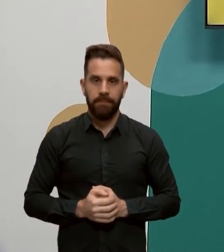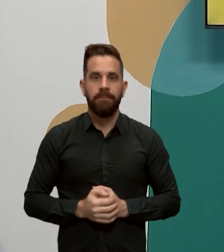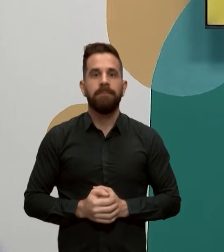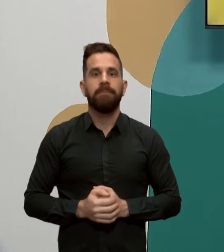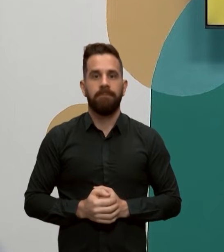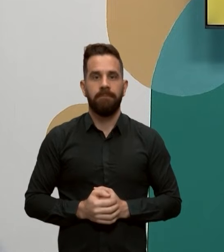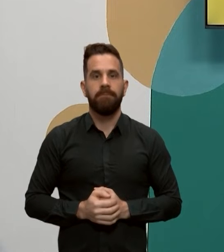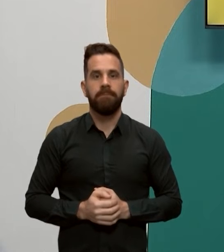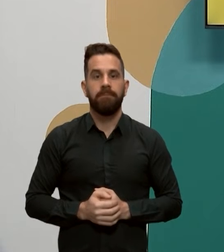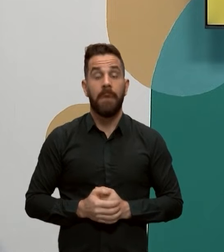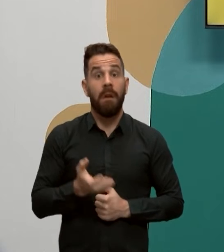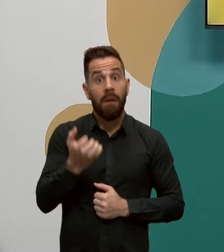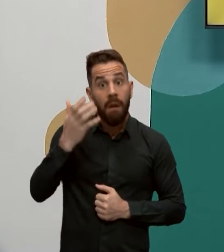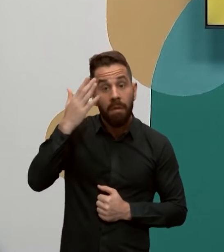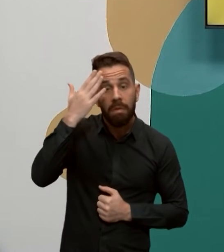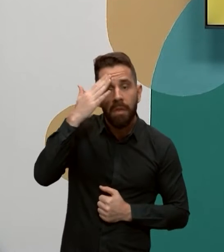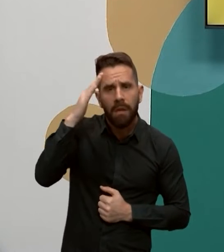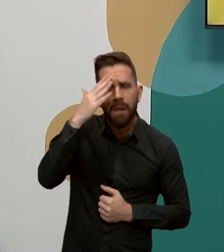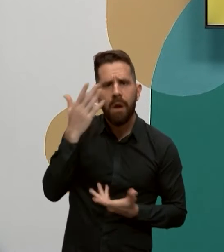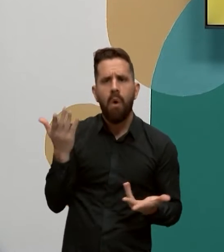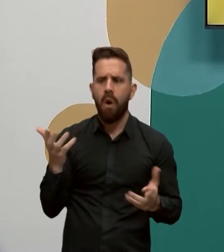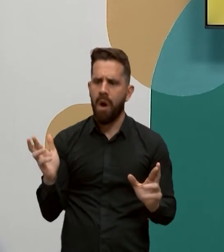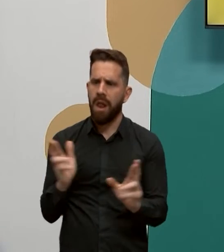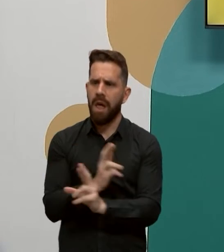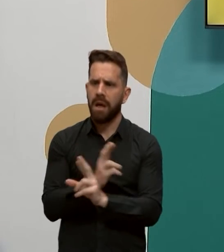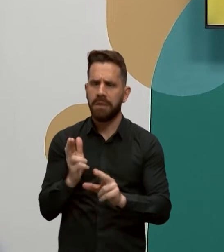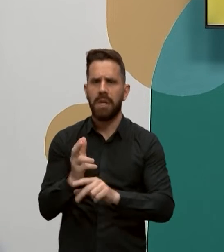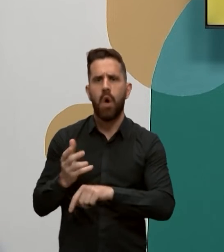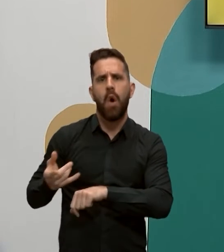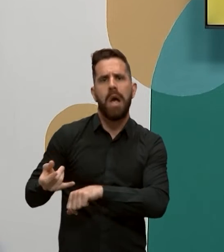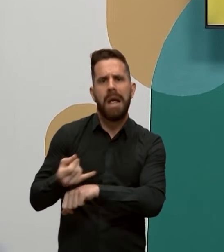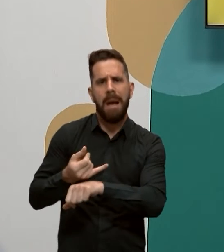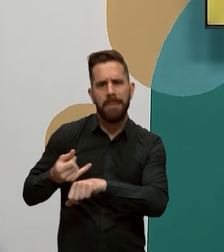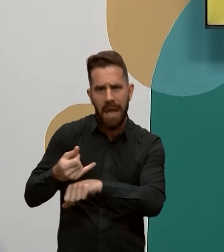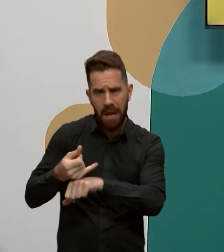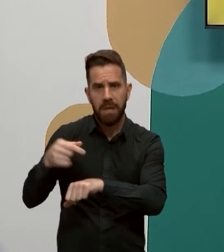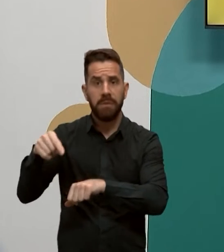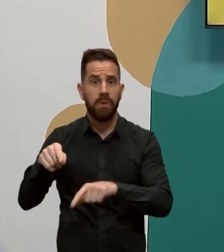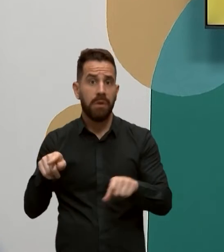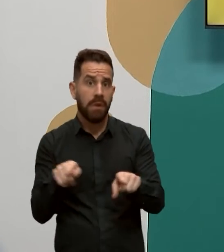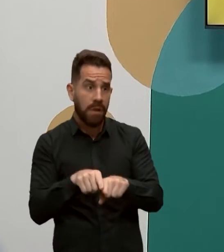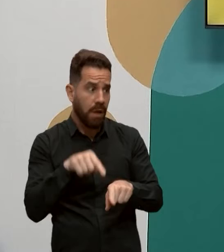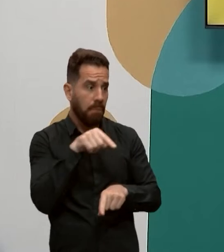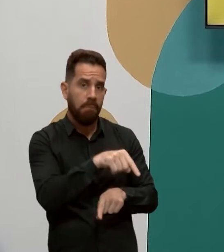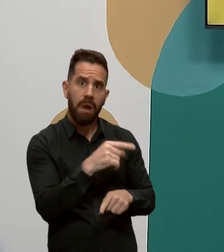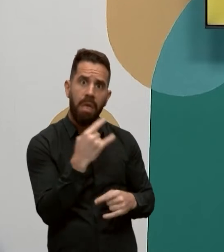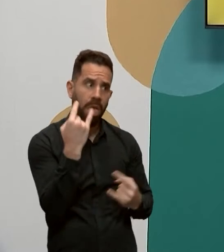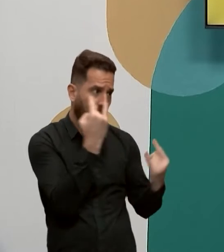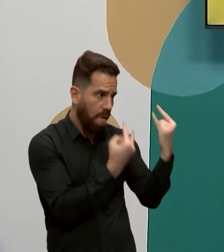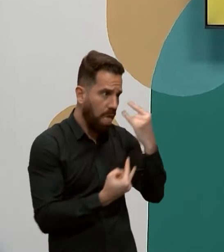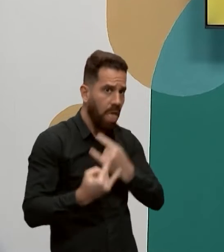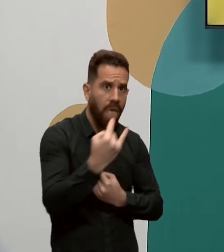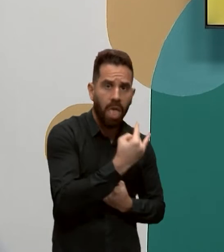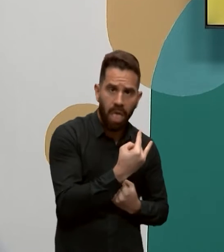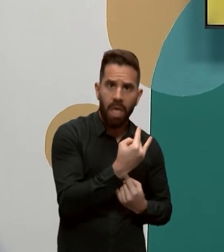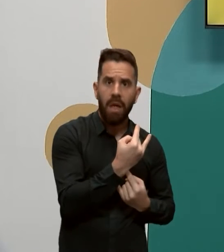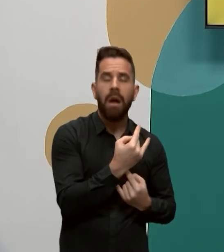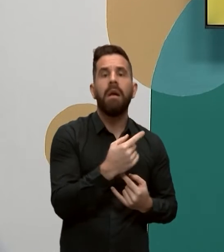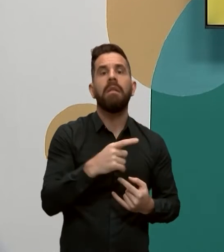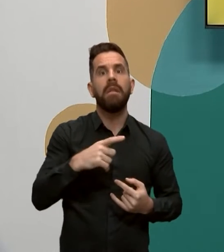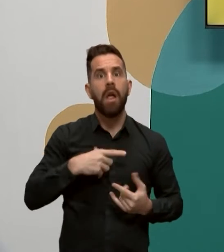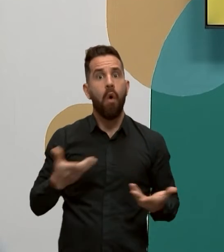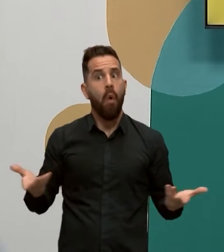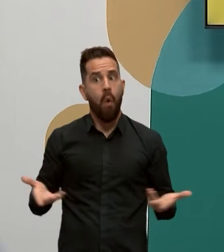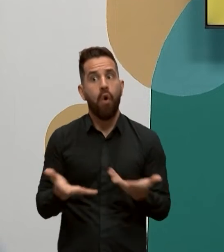Quer entender qual é a relação entre o capitalismo e a manipulação do desejo? O evento realizado